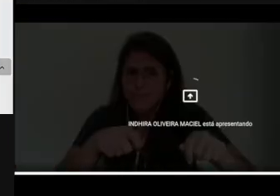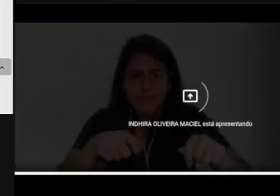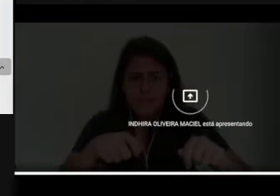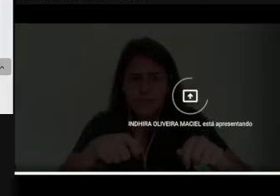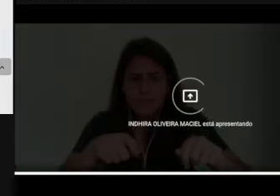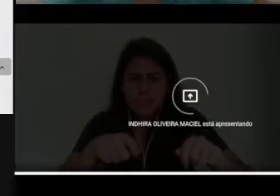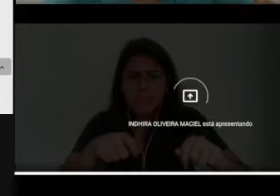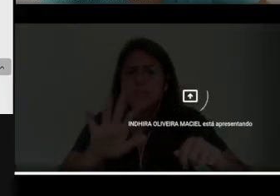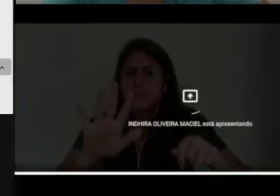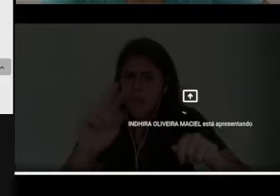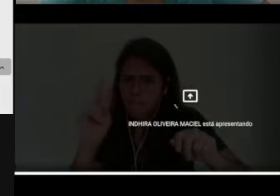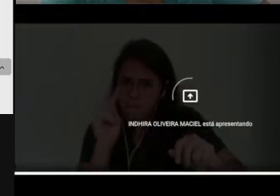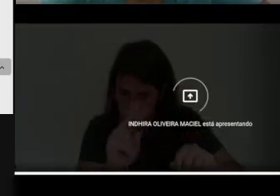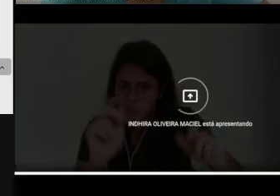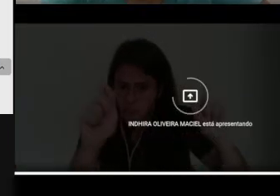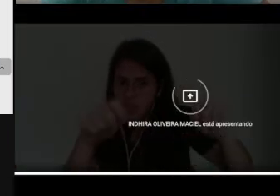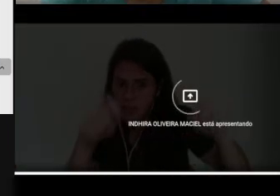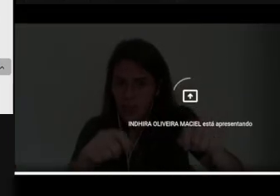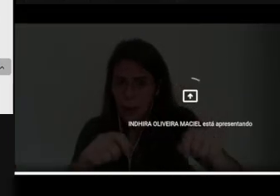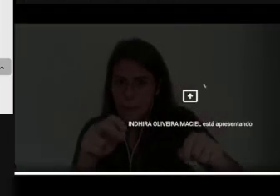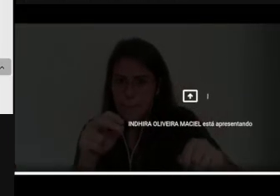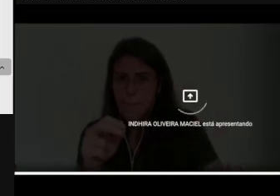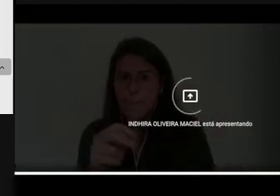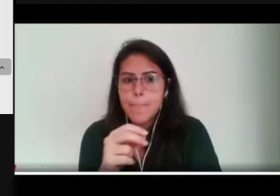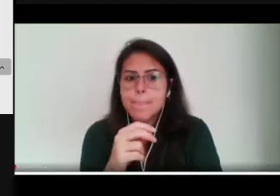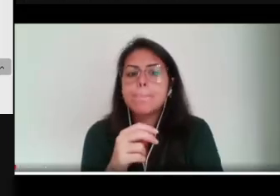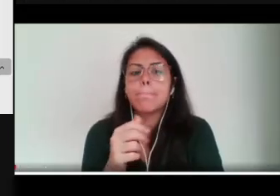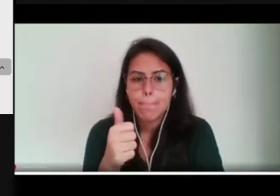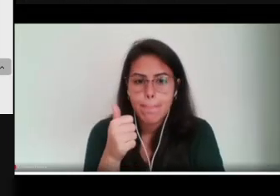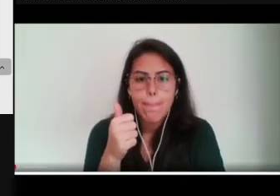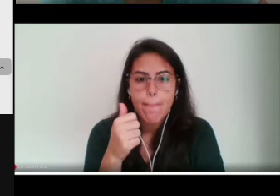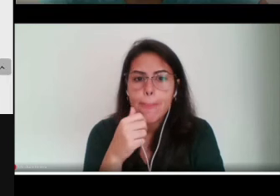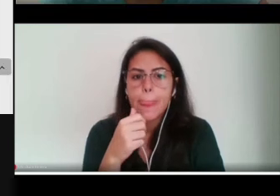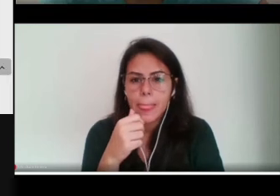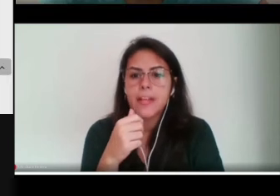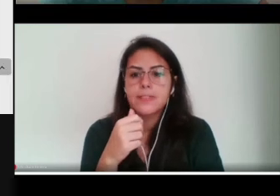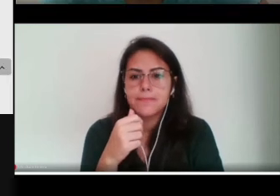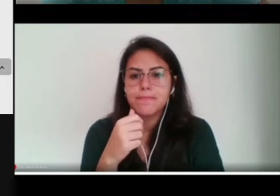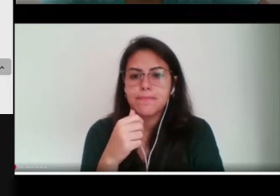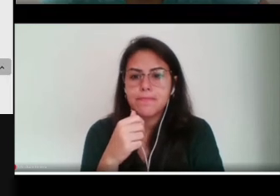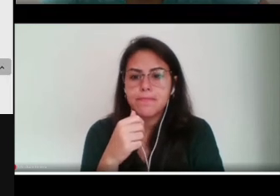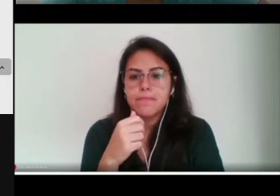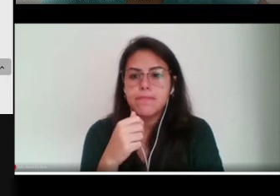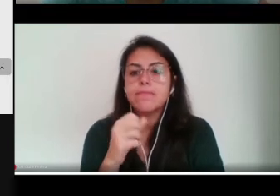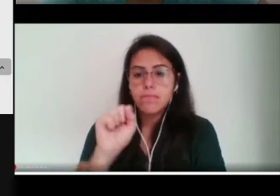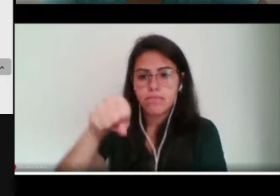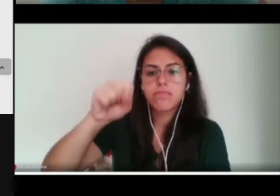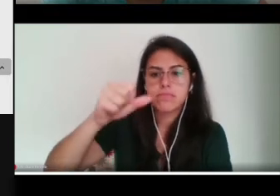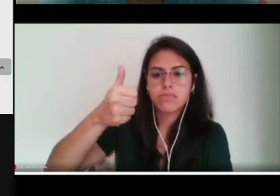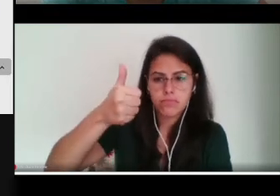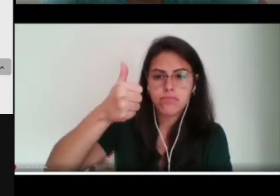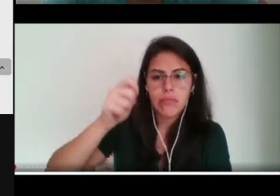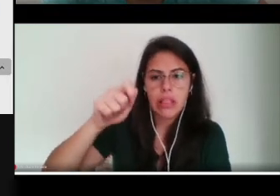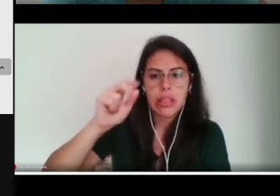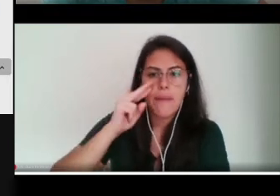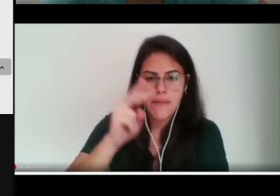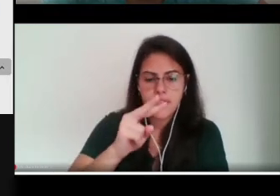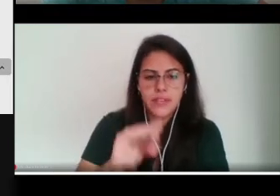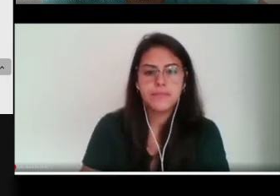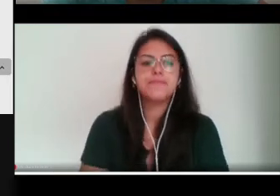Sim. Beleza. Tô, professora. Aqui, eu entrei no Moodle de Física 1.